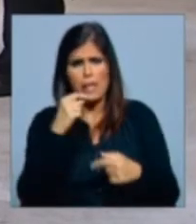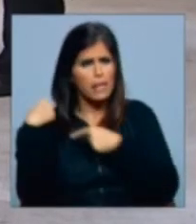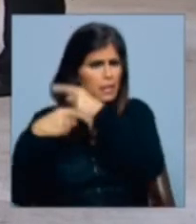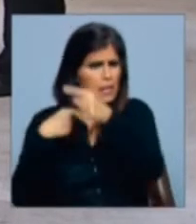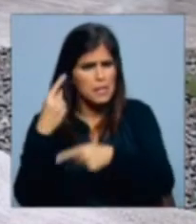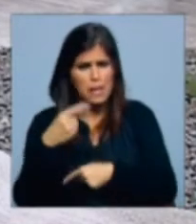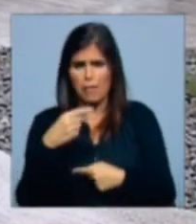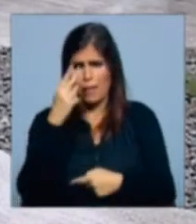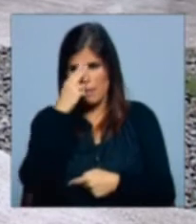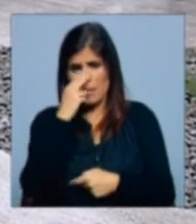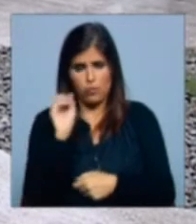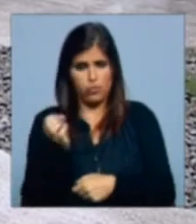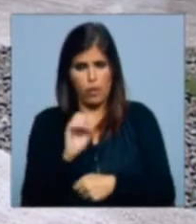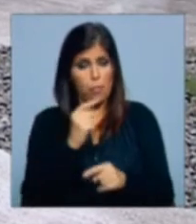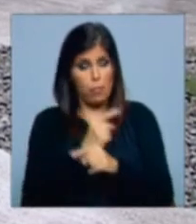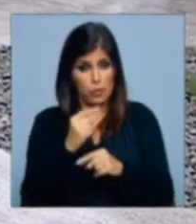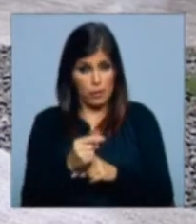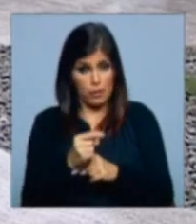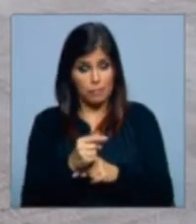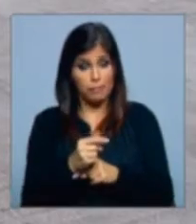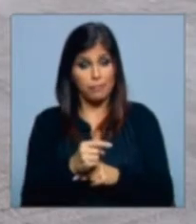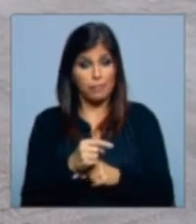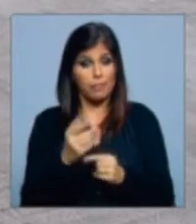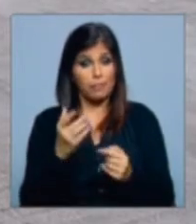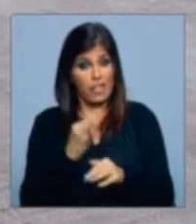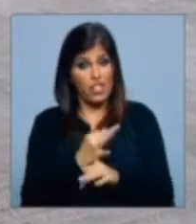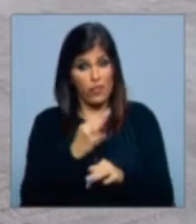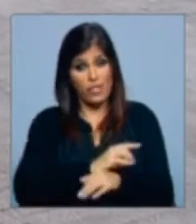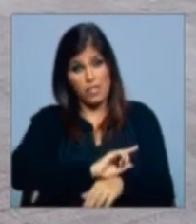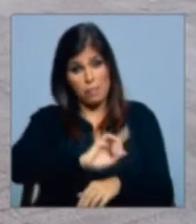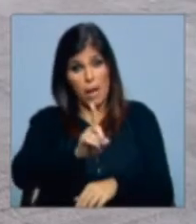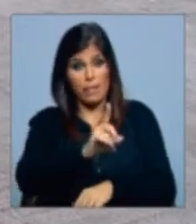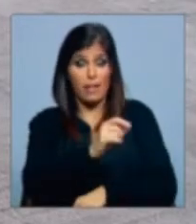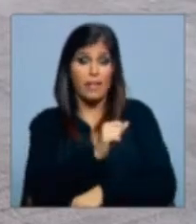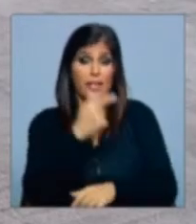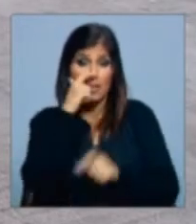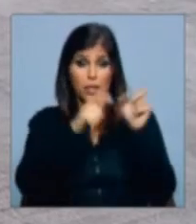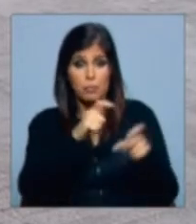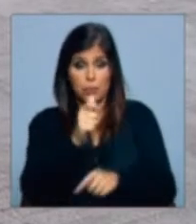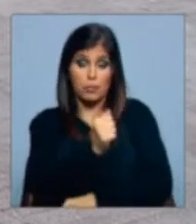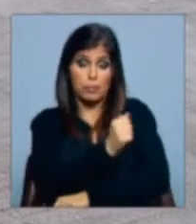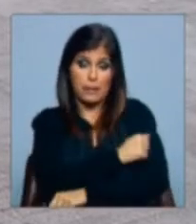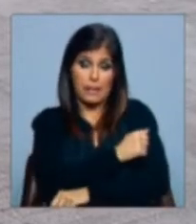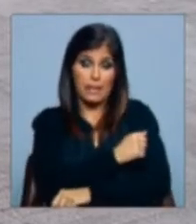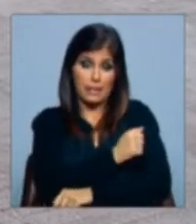Nicolinas mandam a população para casa a toque de caixa.